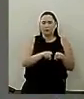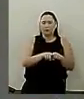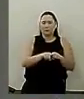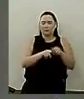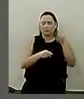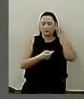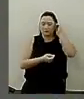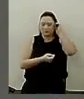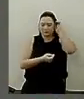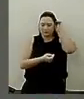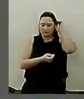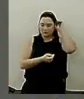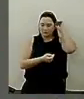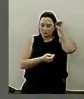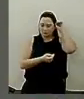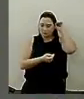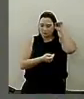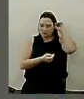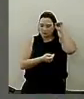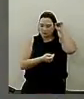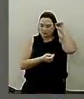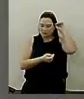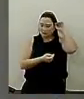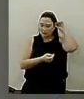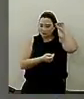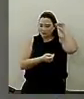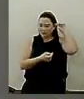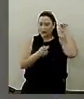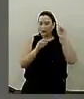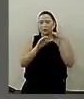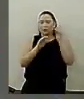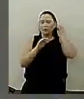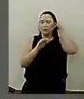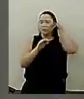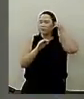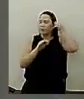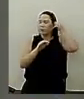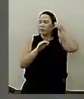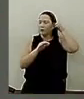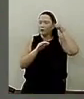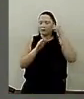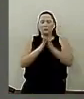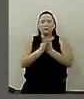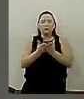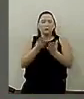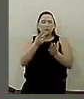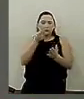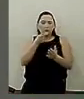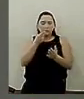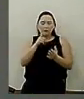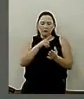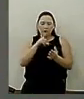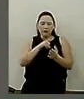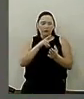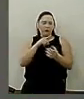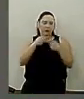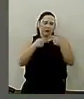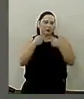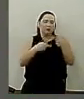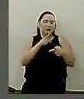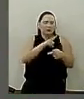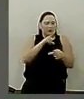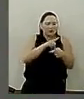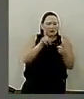do normal. E a Bíblia diz que a própria criação geme diante de Deus por causa dessas coisas. Mas a Bíblia